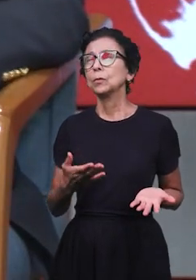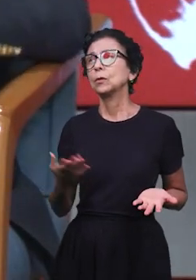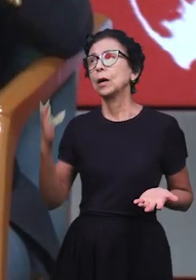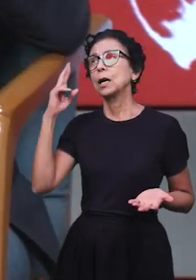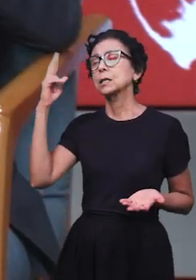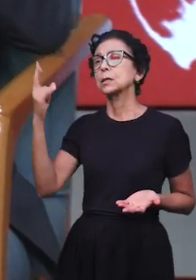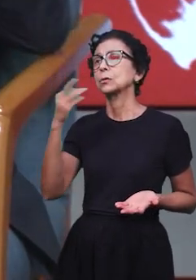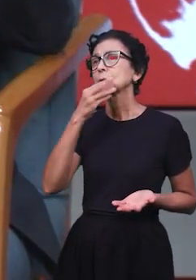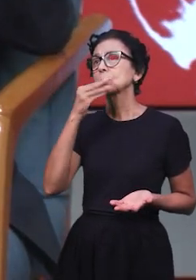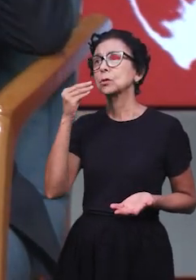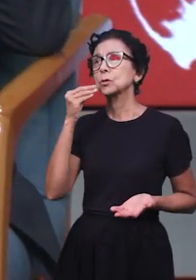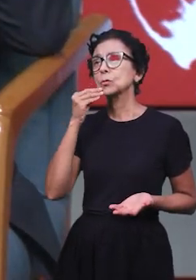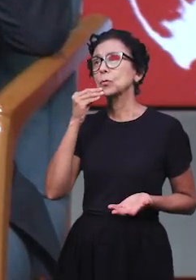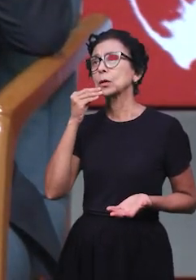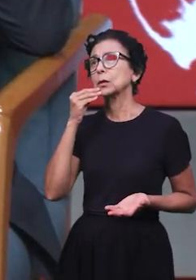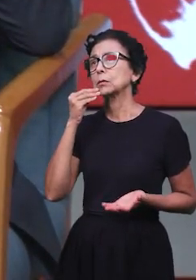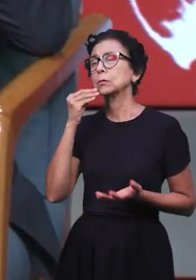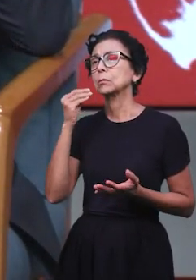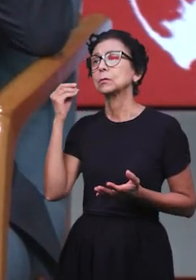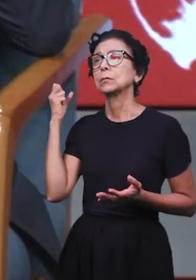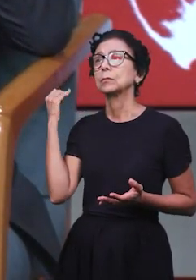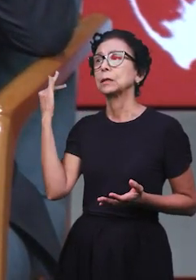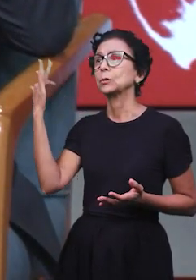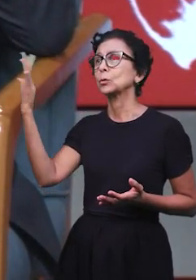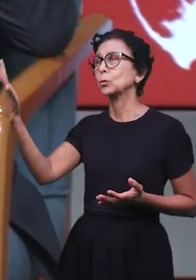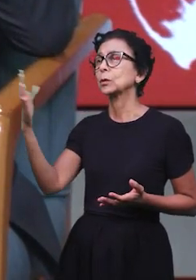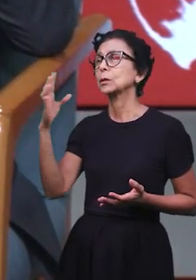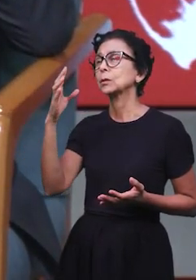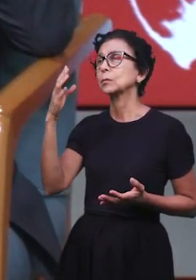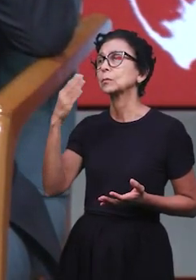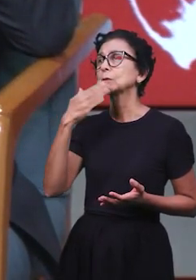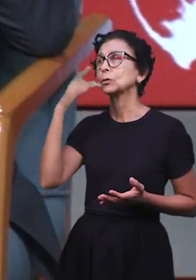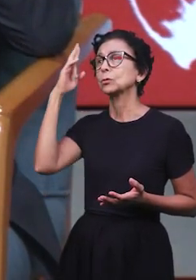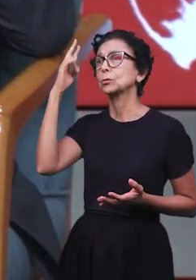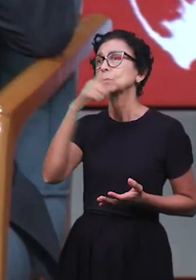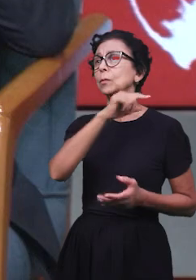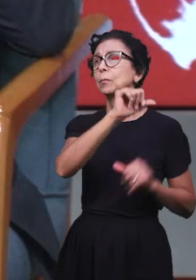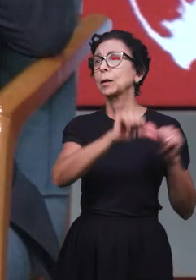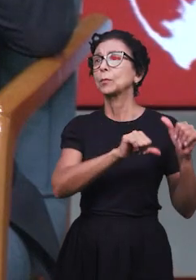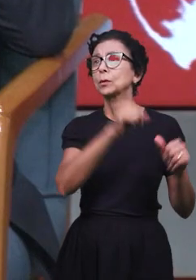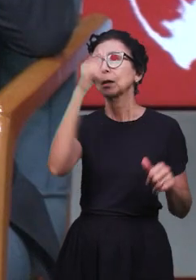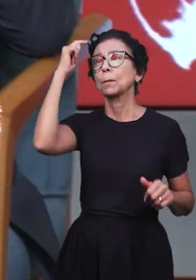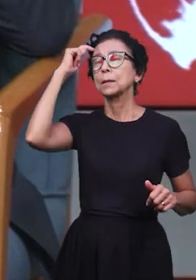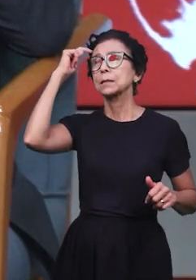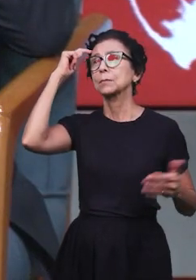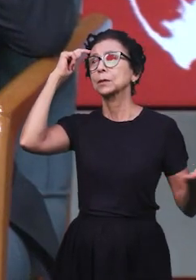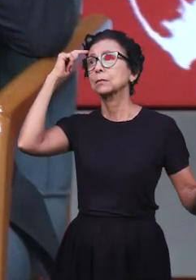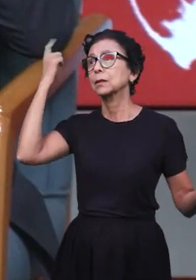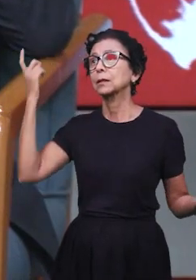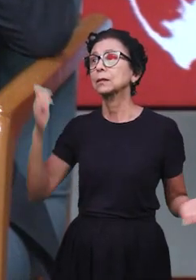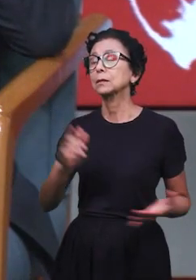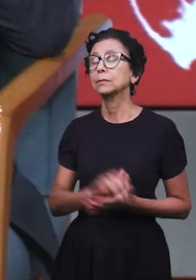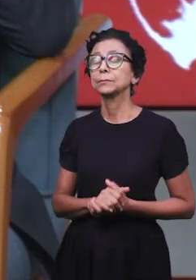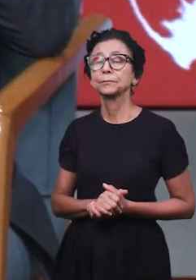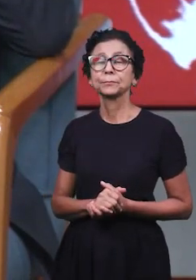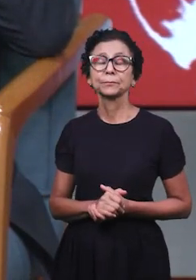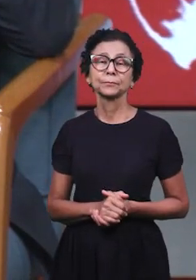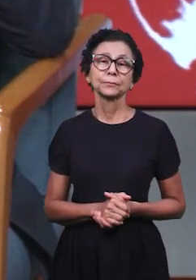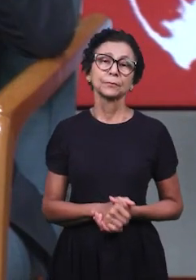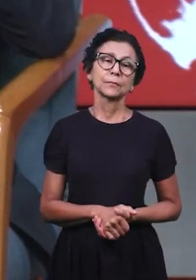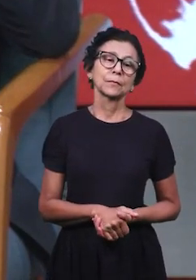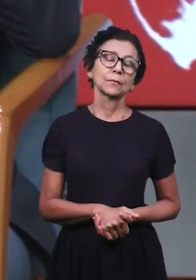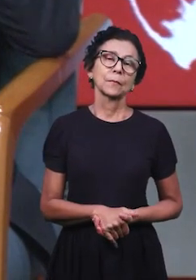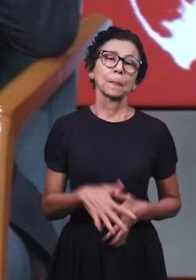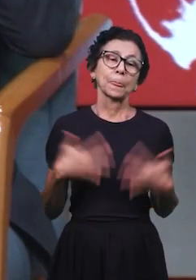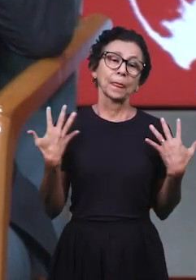mudar a cabeça dele, o Senhor vem contra mim. E eu entrei num pânico terrível. Aí eu cheguei,